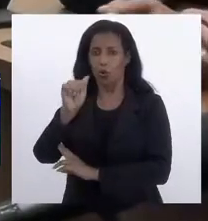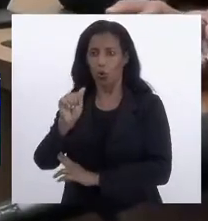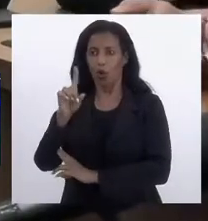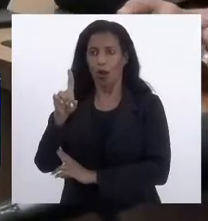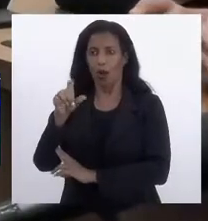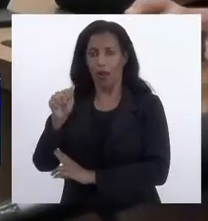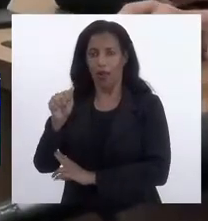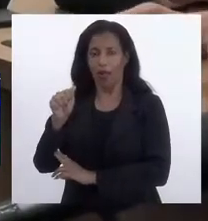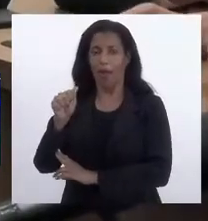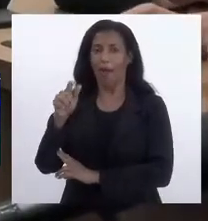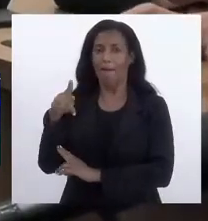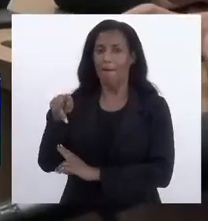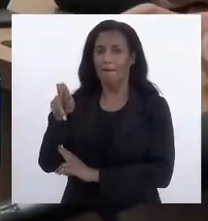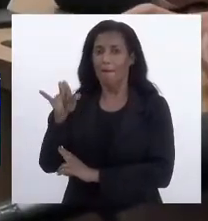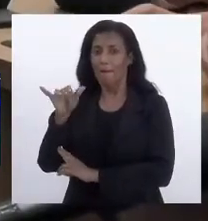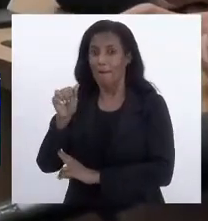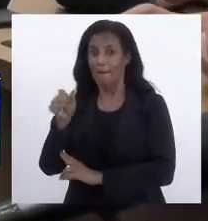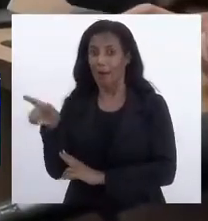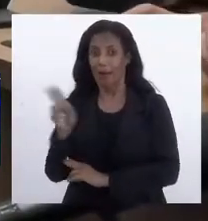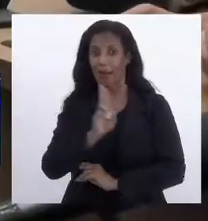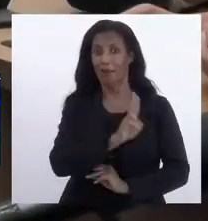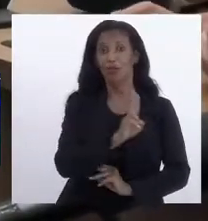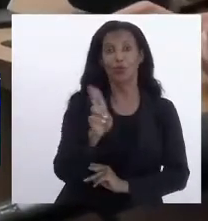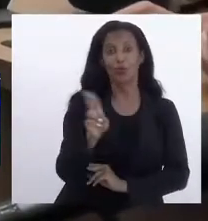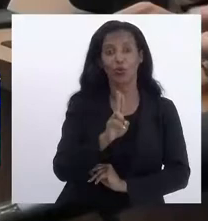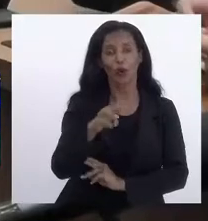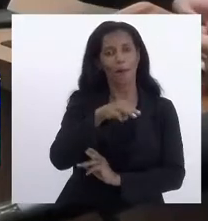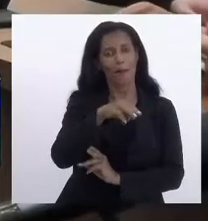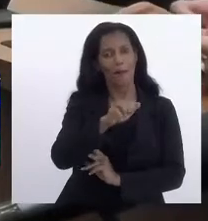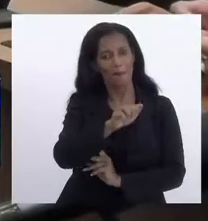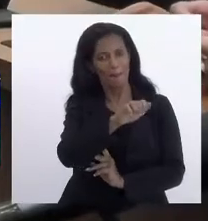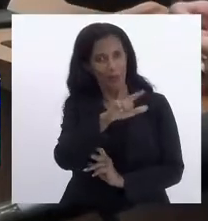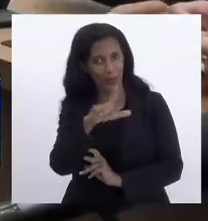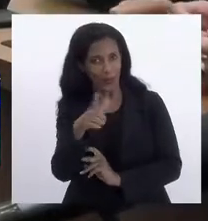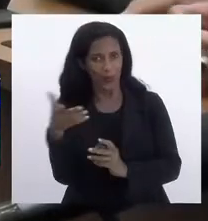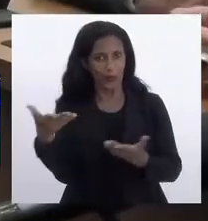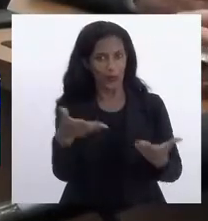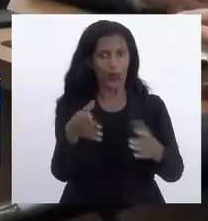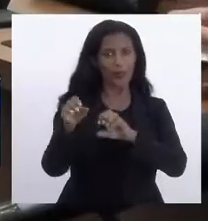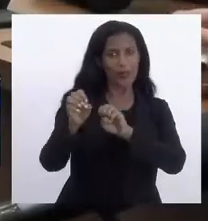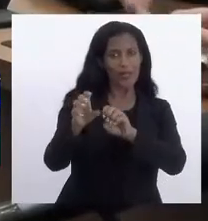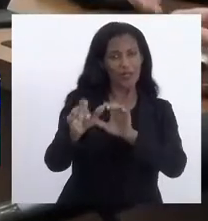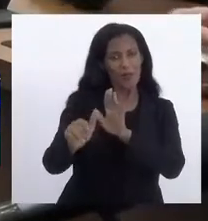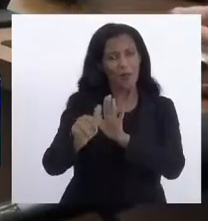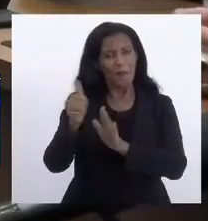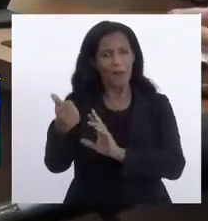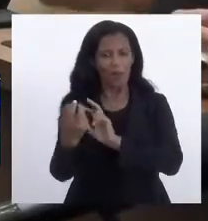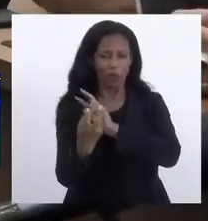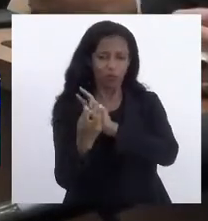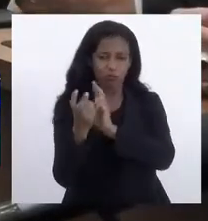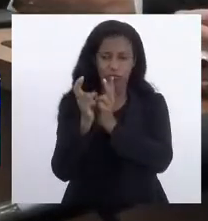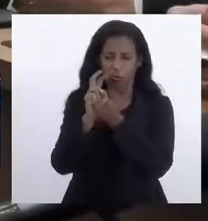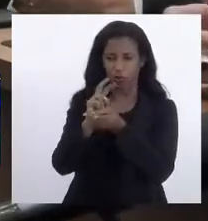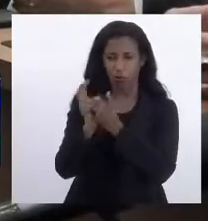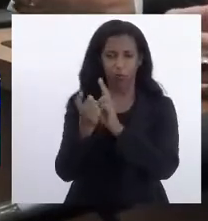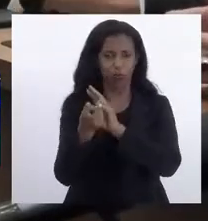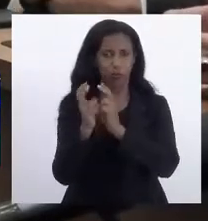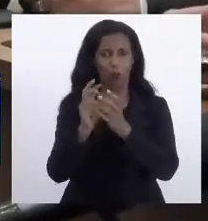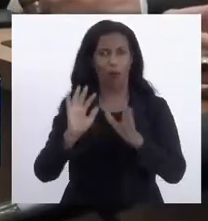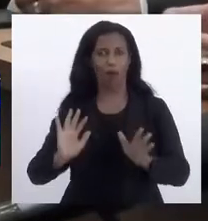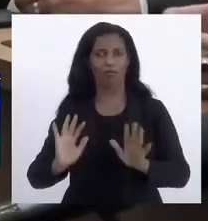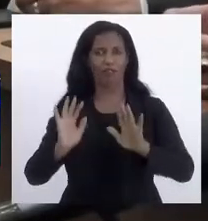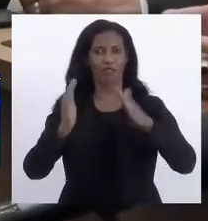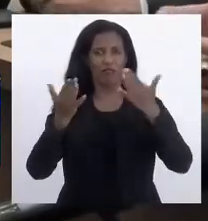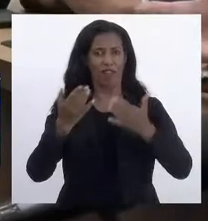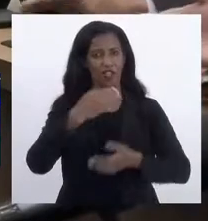que o apelido é Manduca da Praia, mas o nome é Manuel Alves da Silva, que ensinou os primeiros jogos de capoeira na festa de